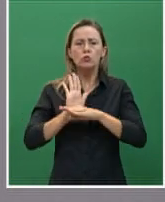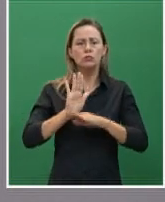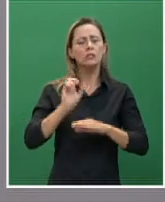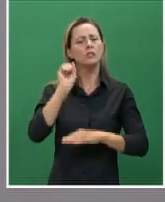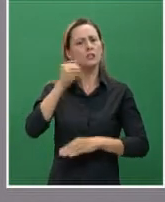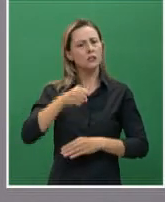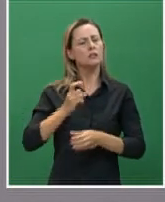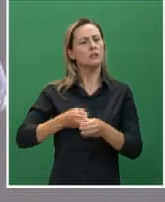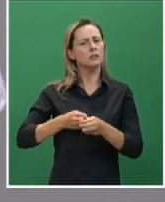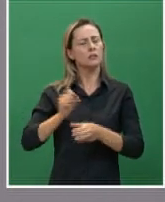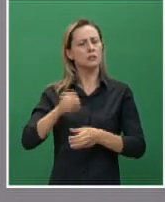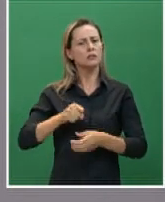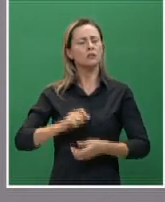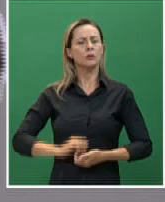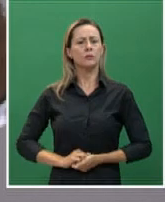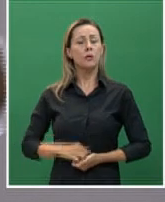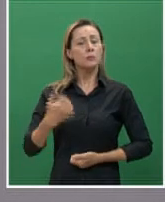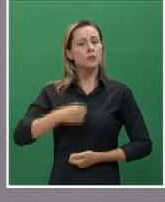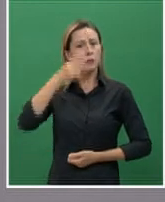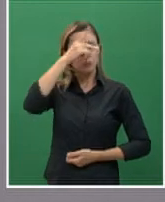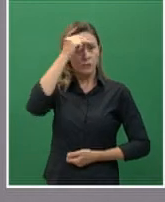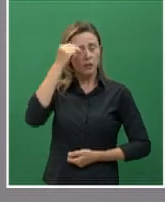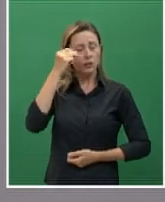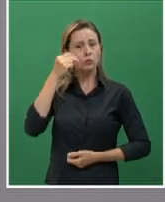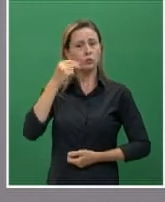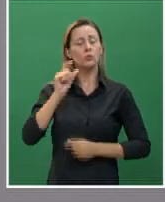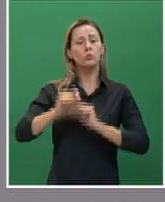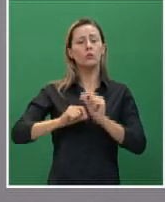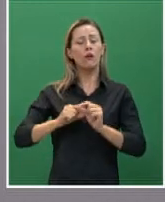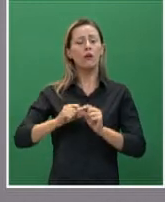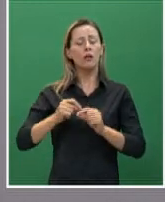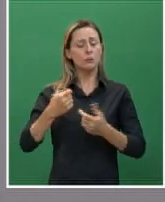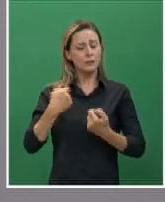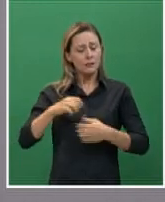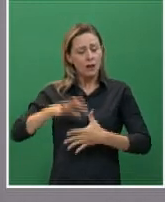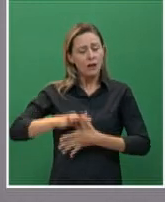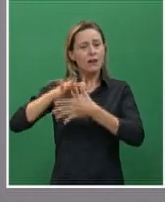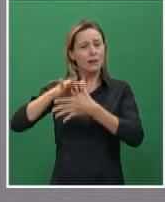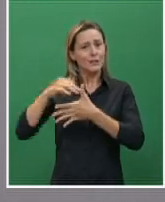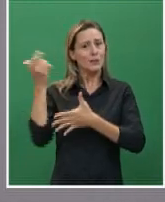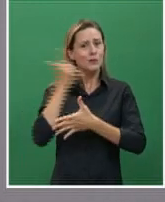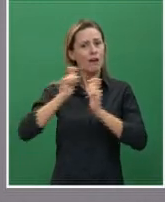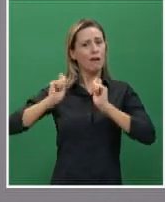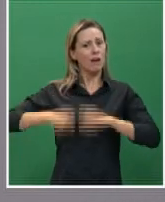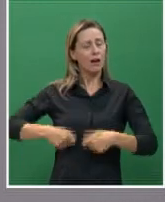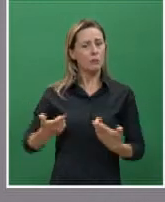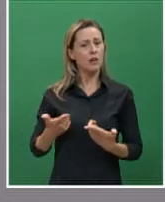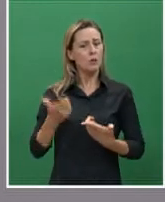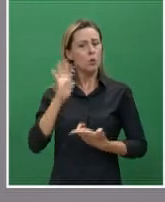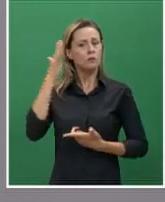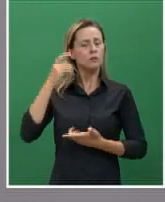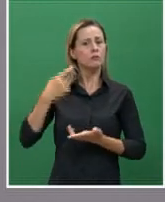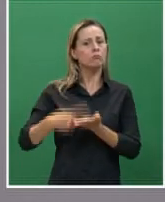facilidade e é preciso que o prefeito tem a capacidade de liderança para poder fazer isso acontecer foi justamente aquilo que a gente fez